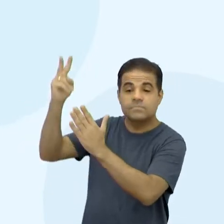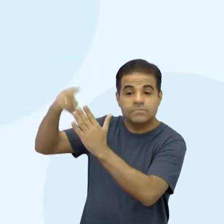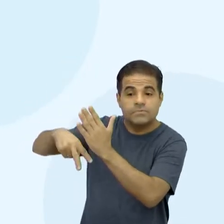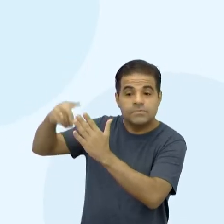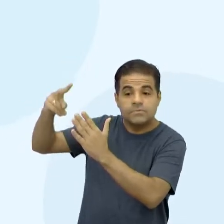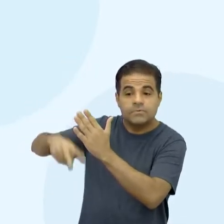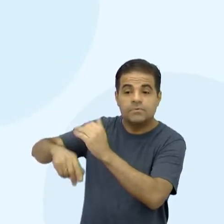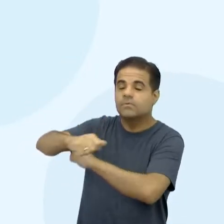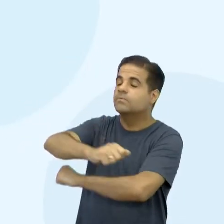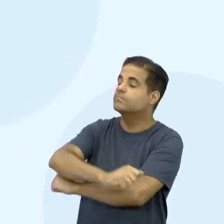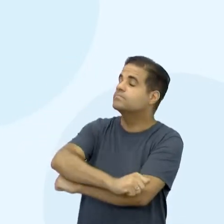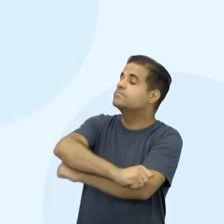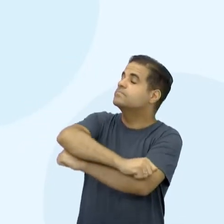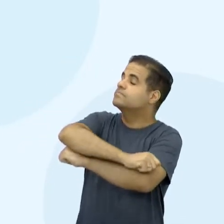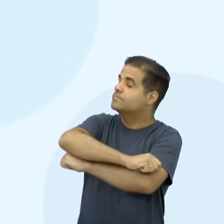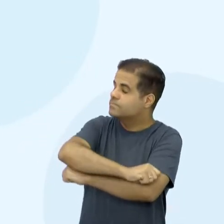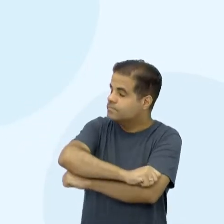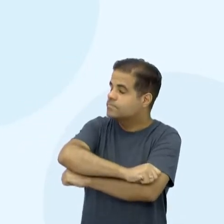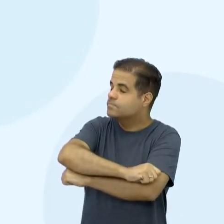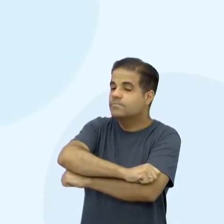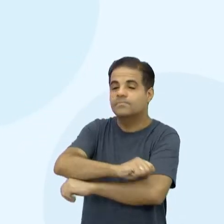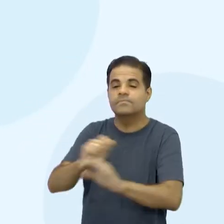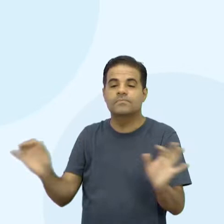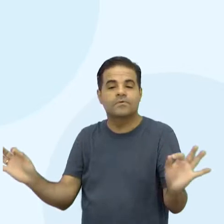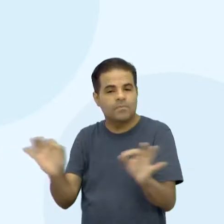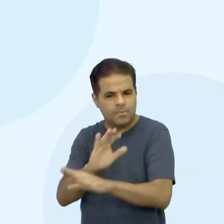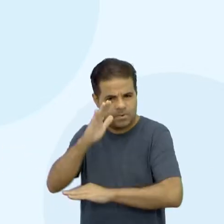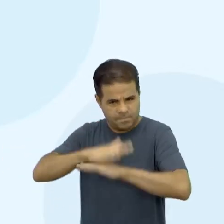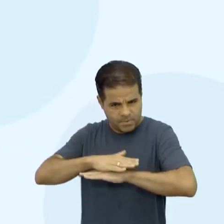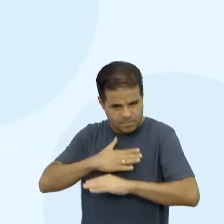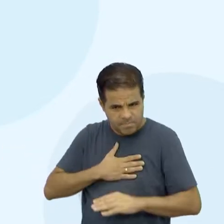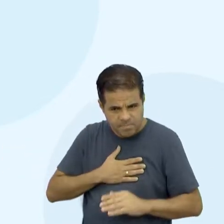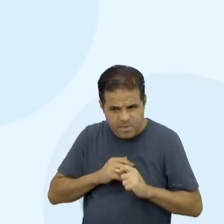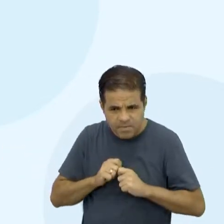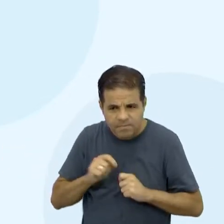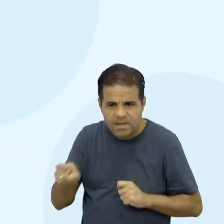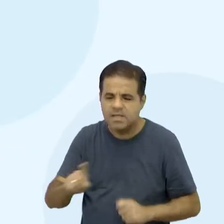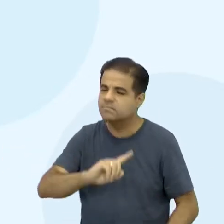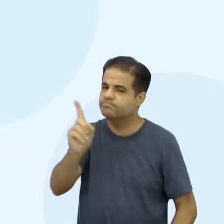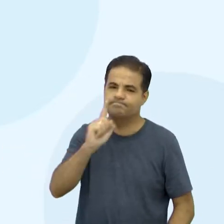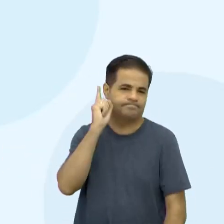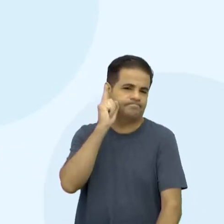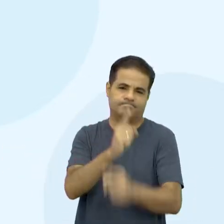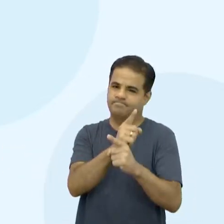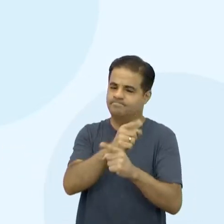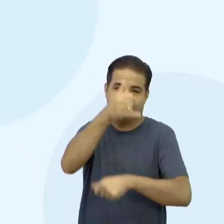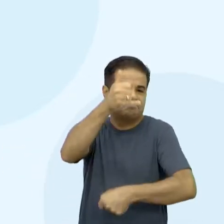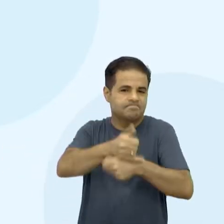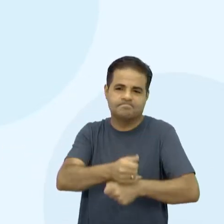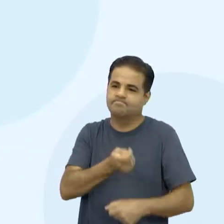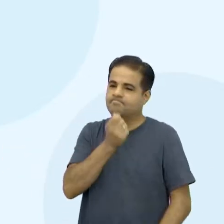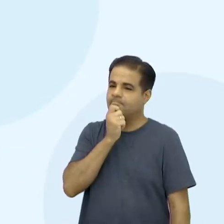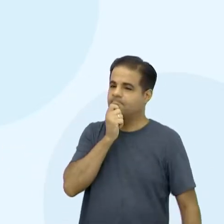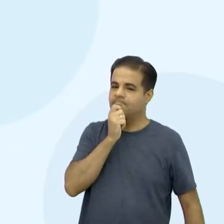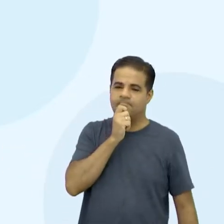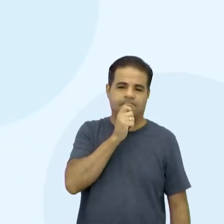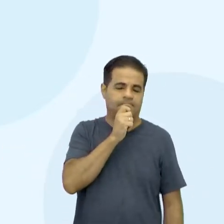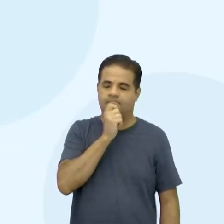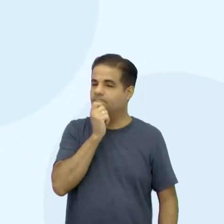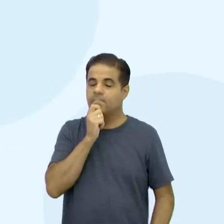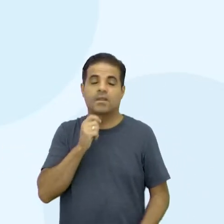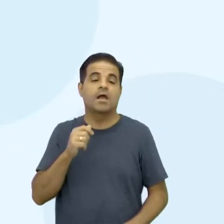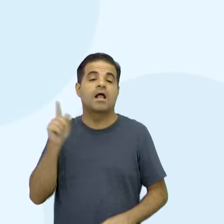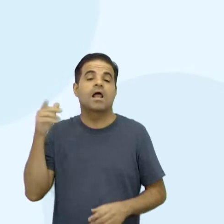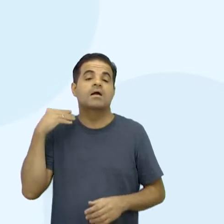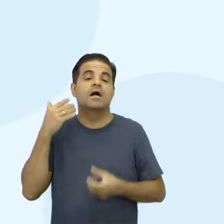releitura da Mona Lisa prontinha. Essa obra não fui eu que fiz, tá, gente? Eu também não achei o dono, tá? Tá no nosso banco de